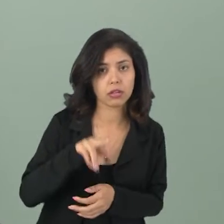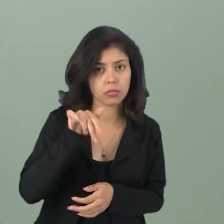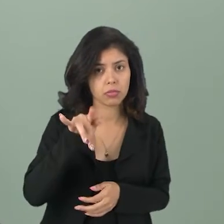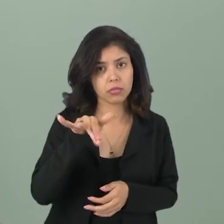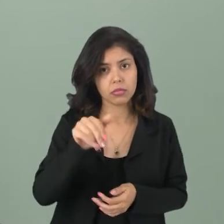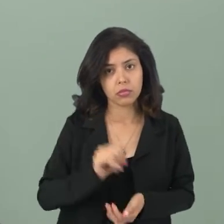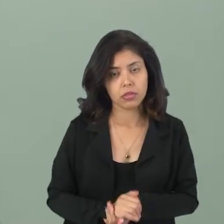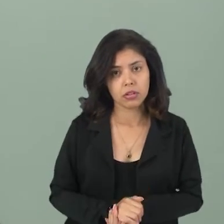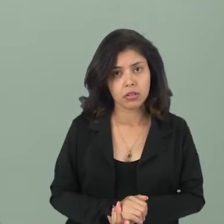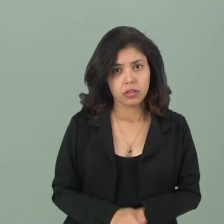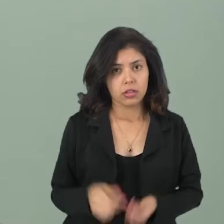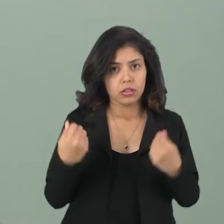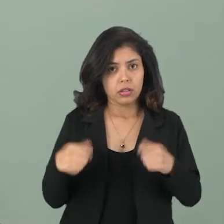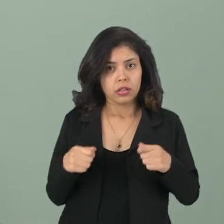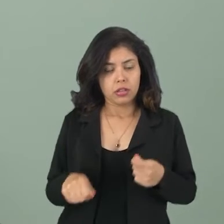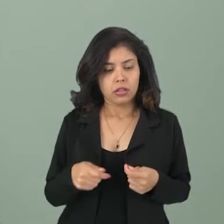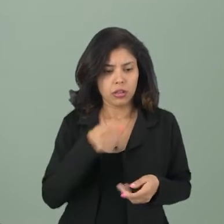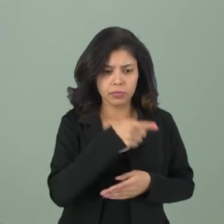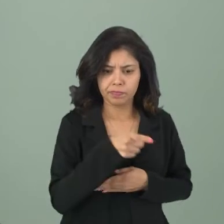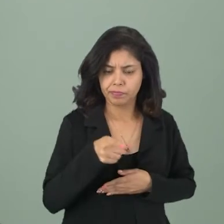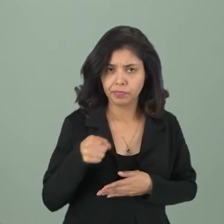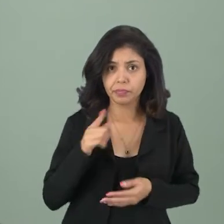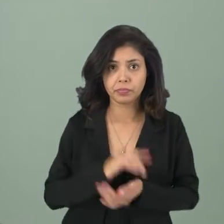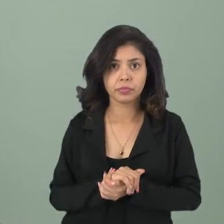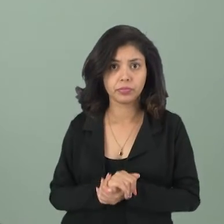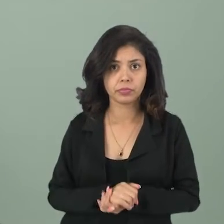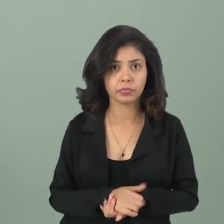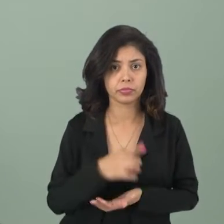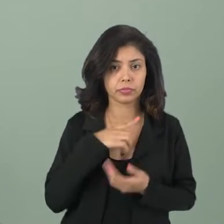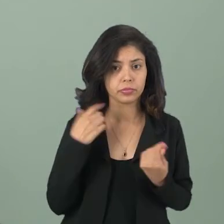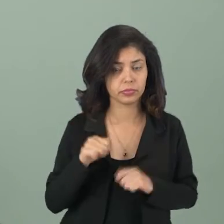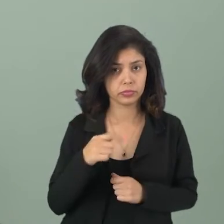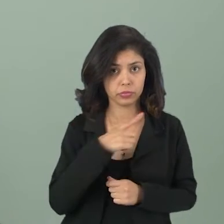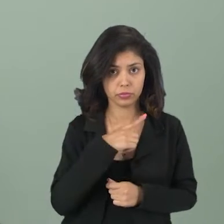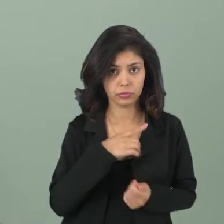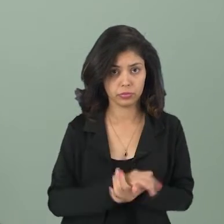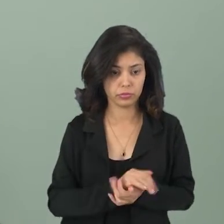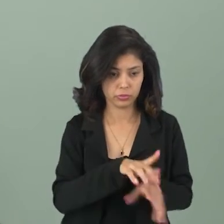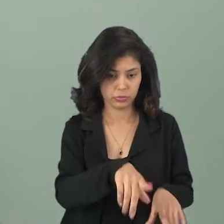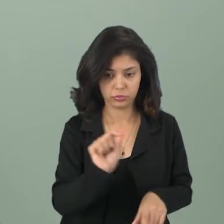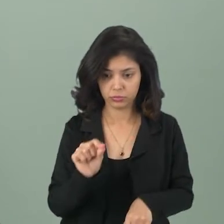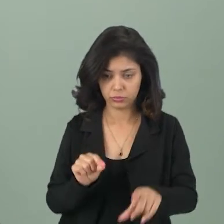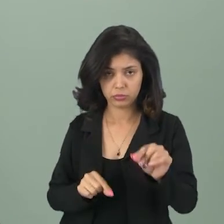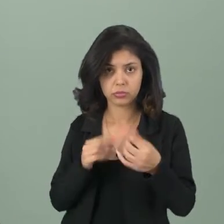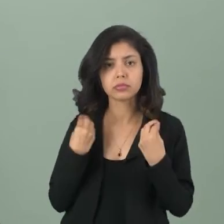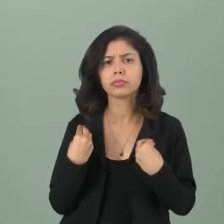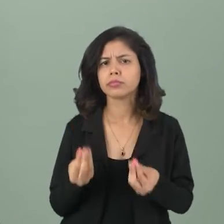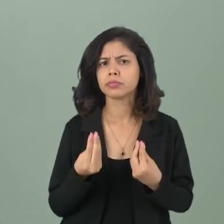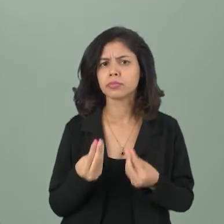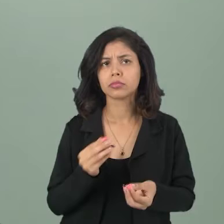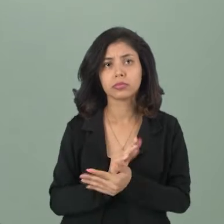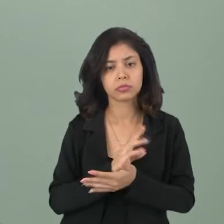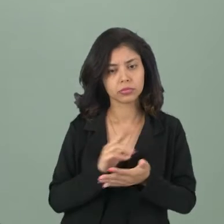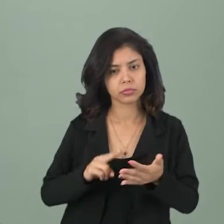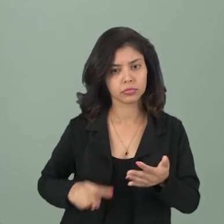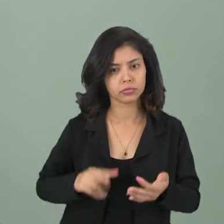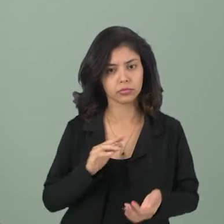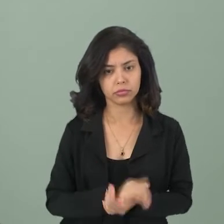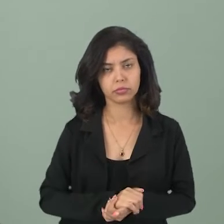porque ele precisa dos comandos né Então até o que ter o comando de saber para que eu leio